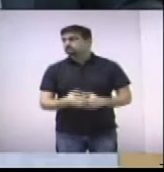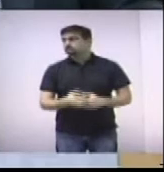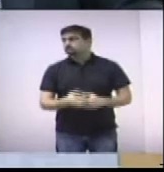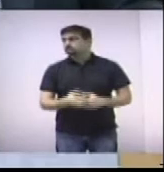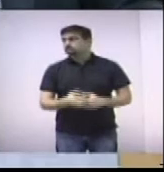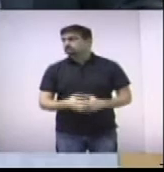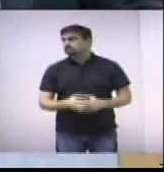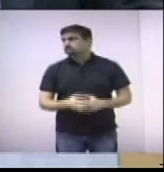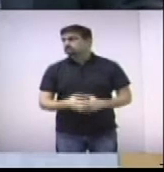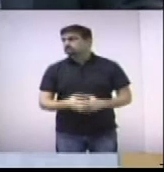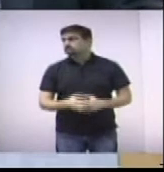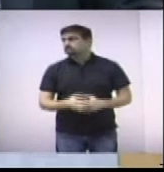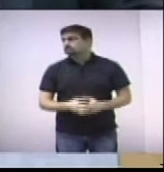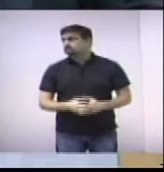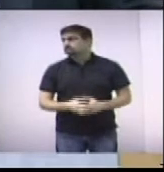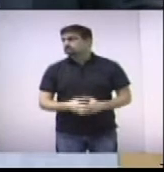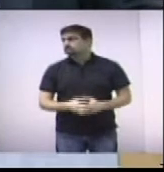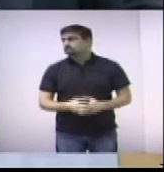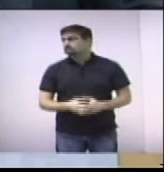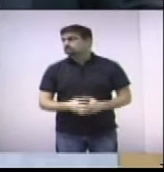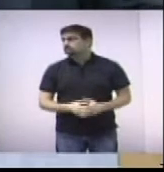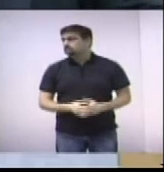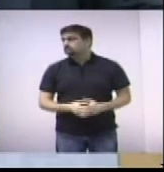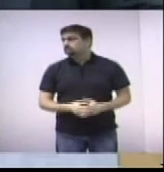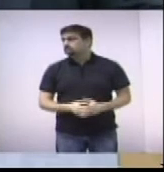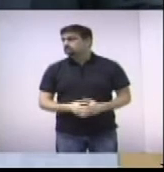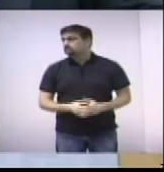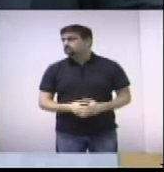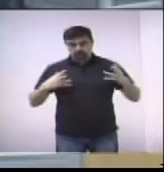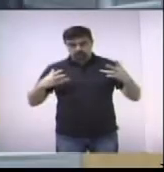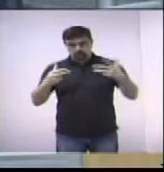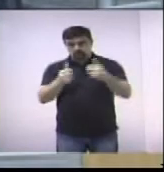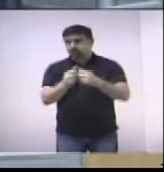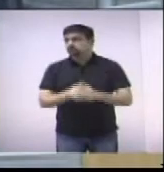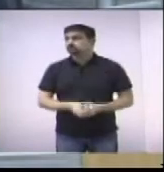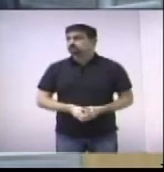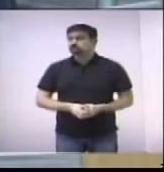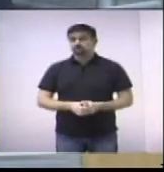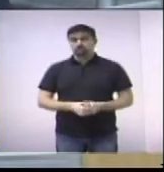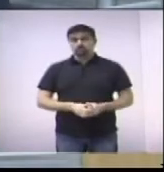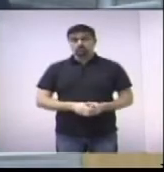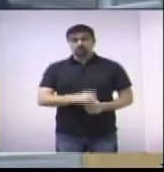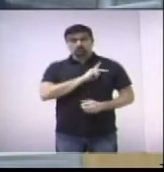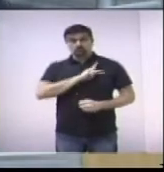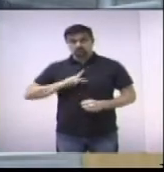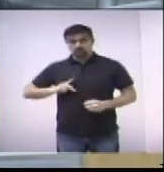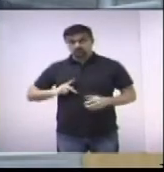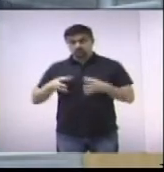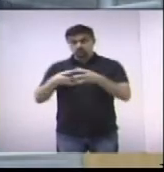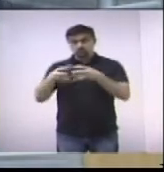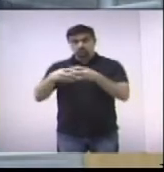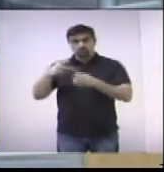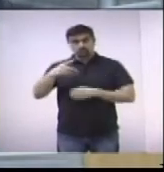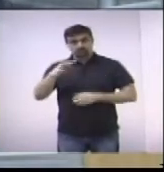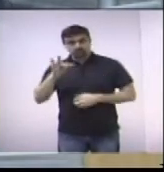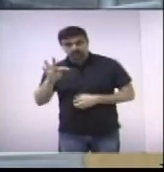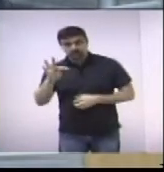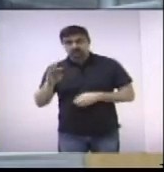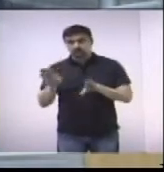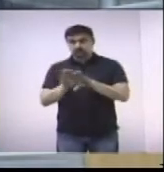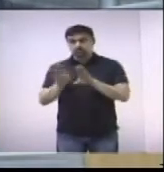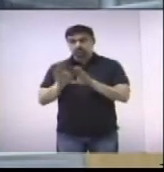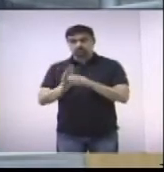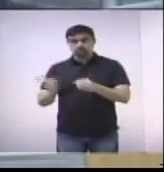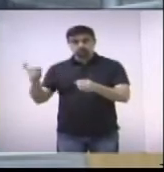dirigentes partidários, que saúdo na pessoa do presidente do Partido dos Trabalhadores, o Cícero, demais